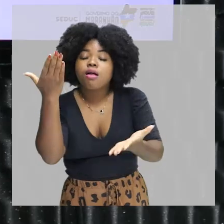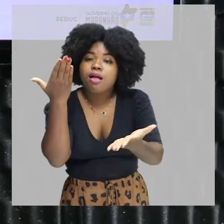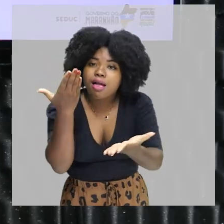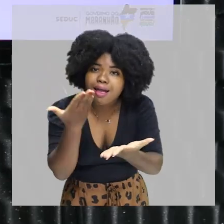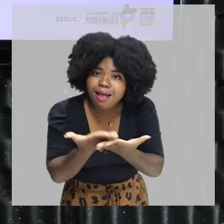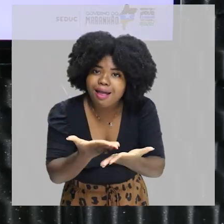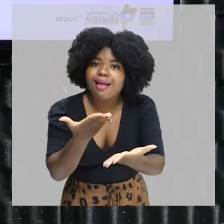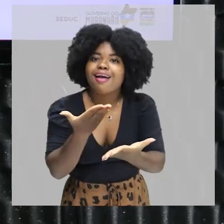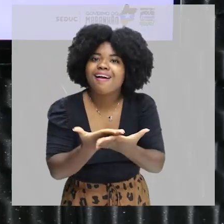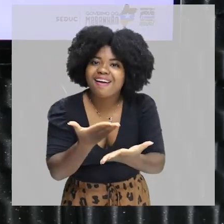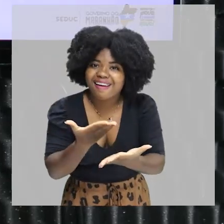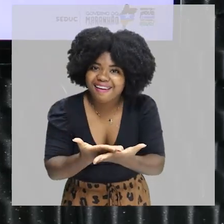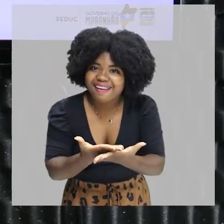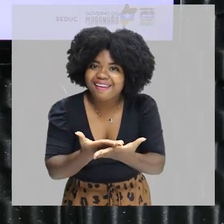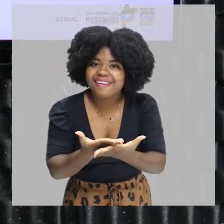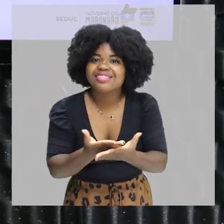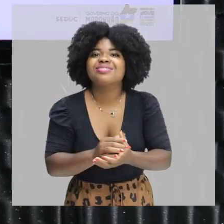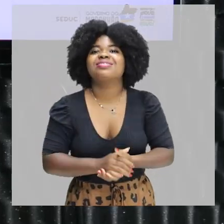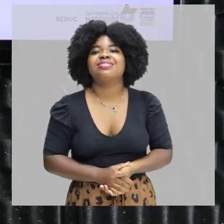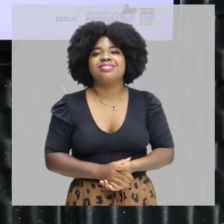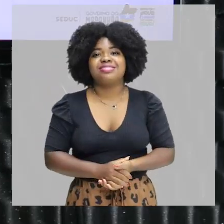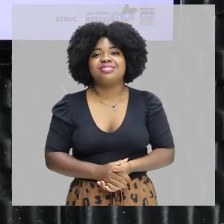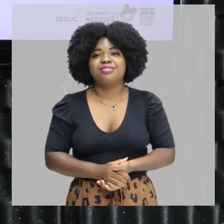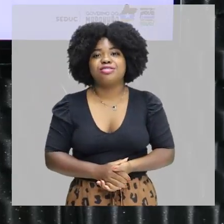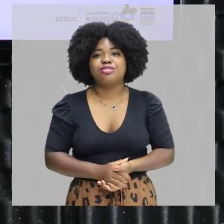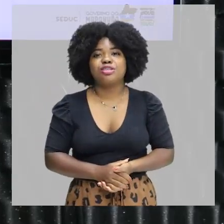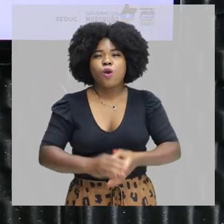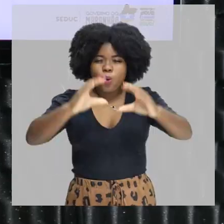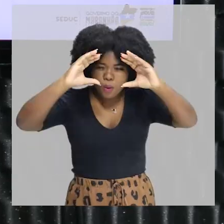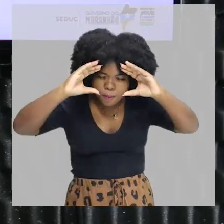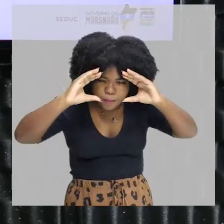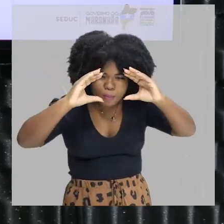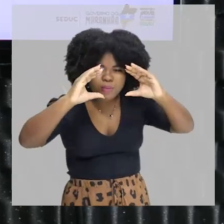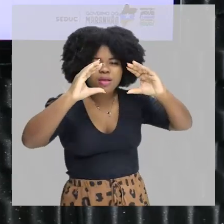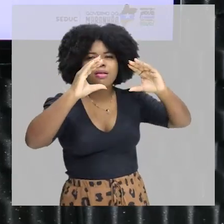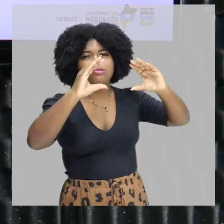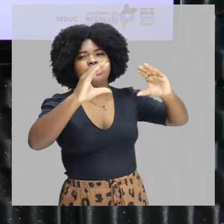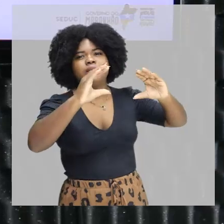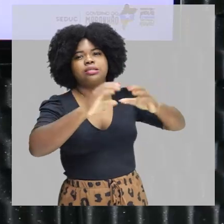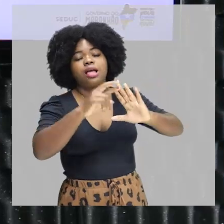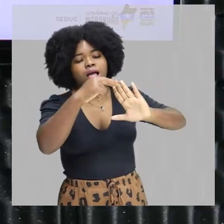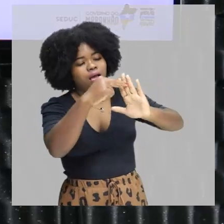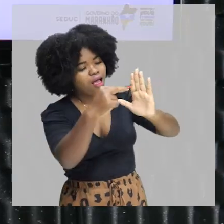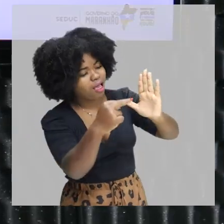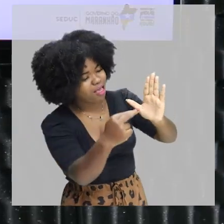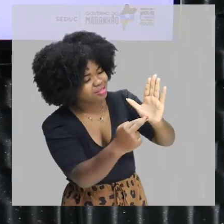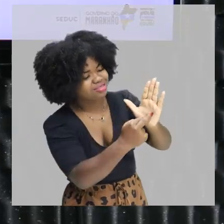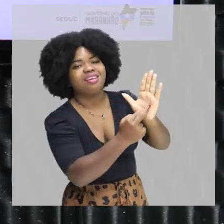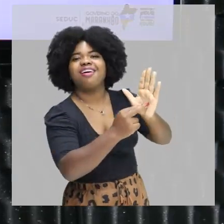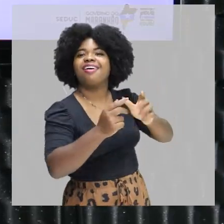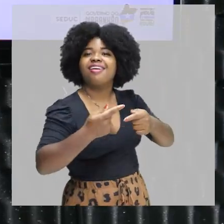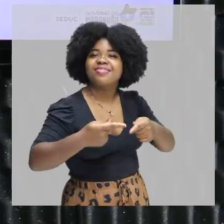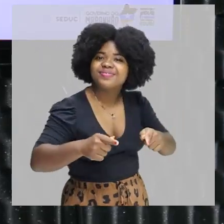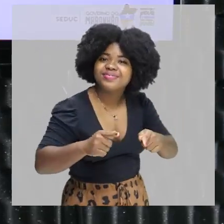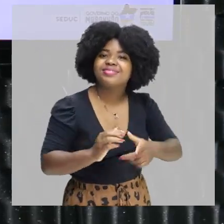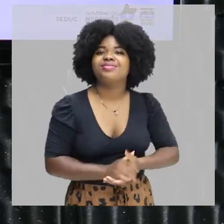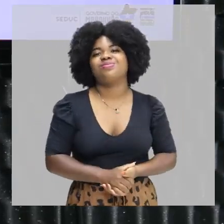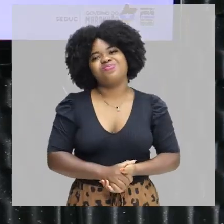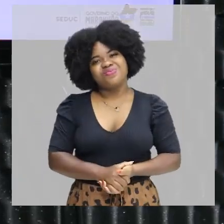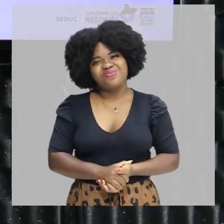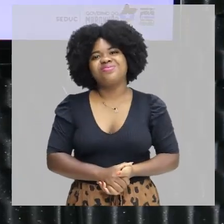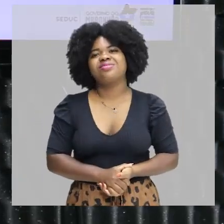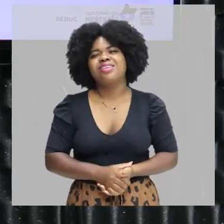estudar a decorar. Obedeçam às regras gramaticais e